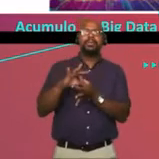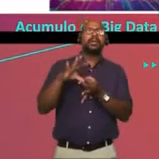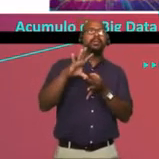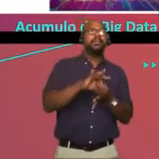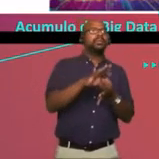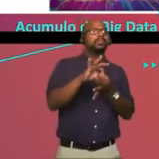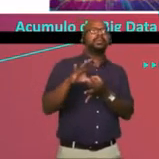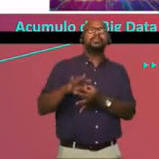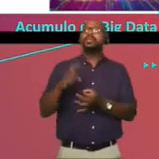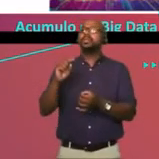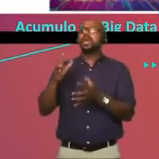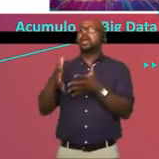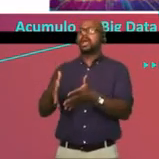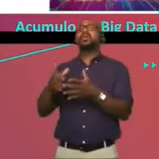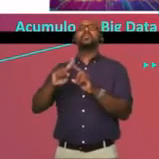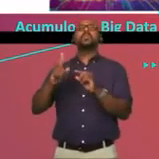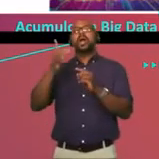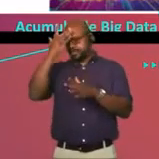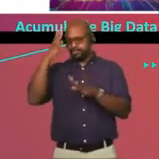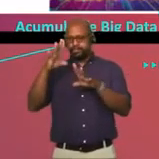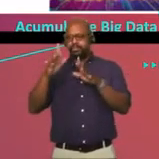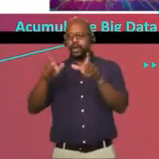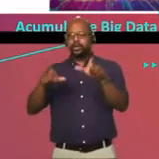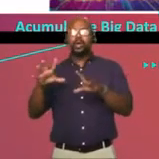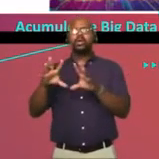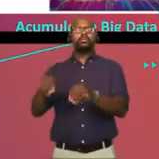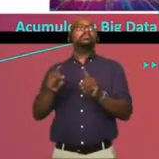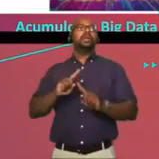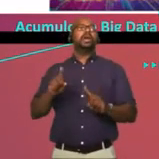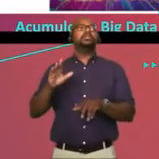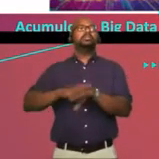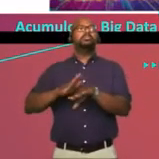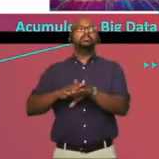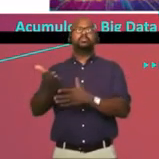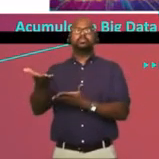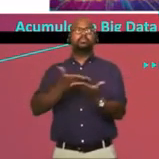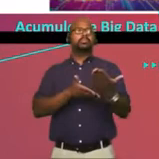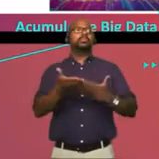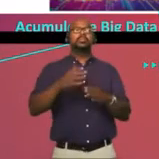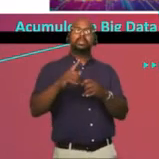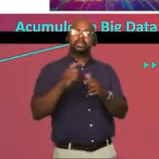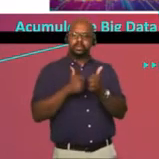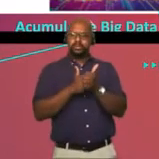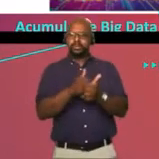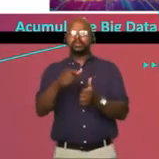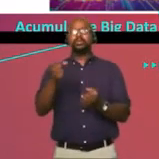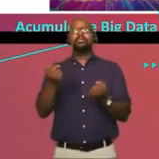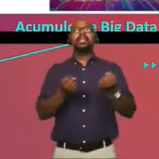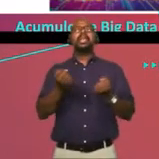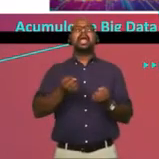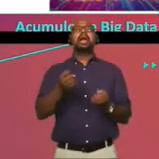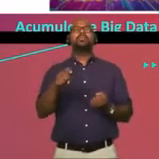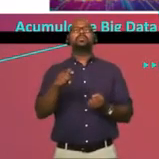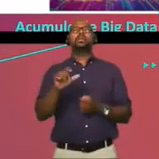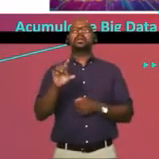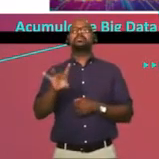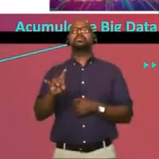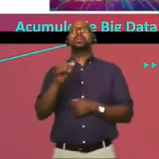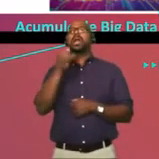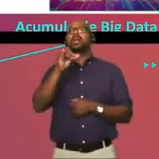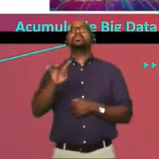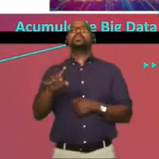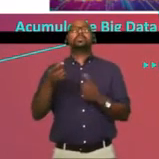si mesmo sem interferência humana trocam informações sobre si na todo mundo tá acompanhando os carros auto-dirigíveis